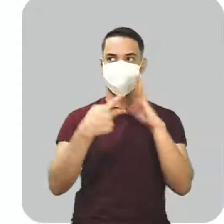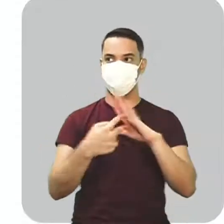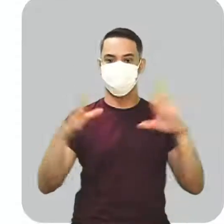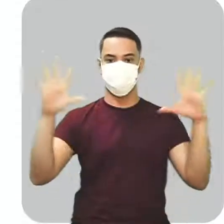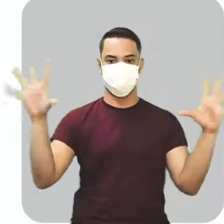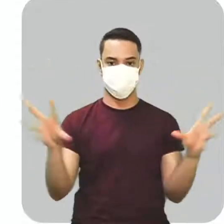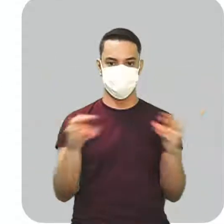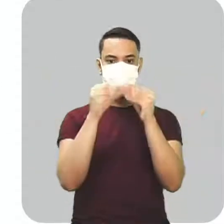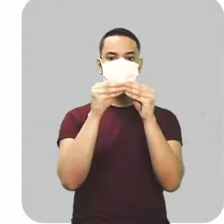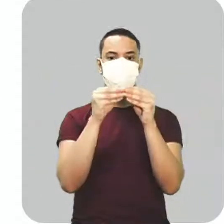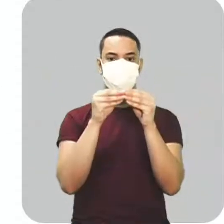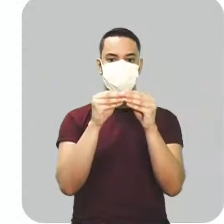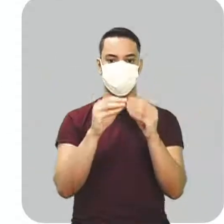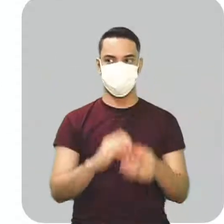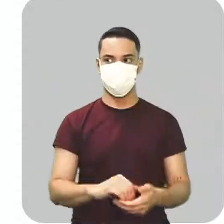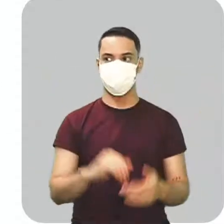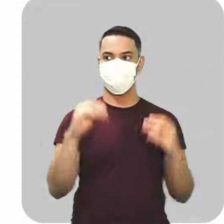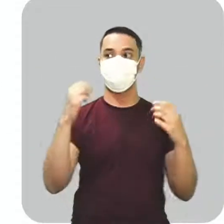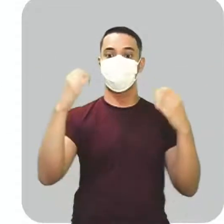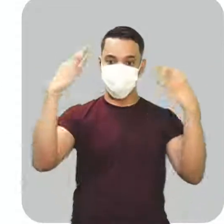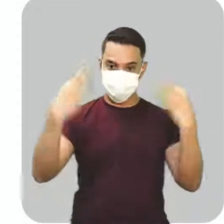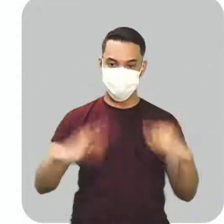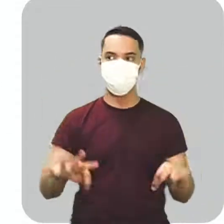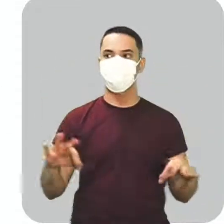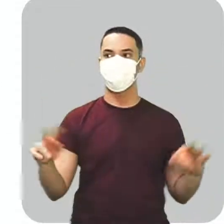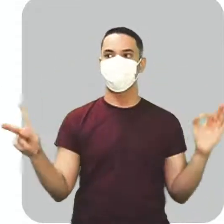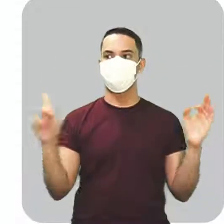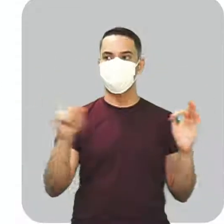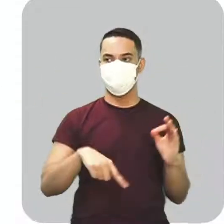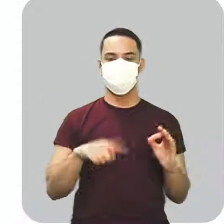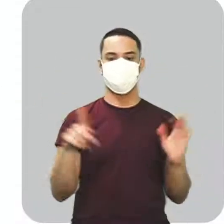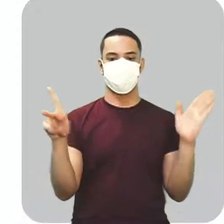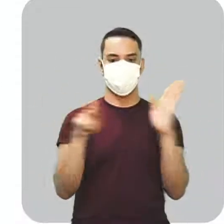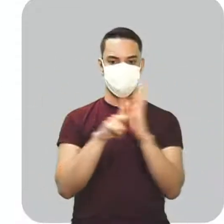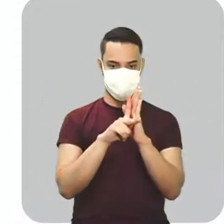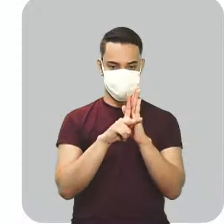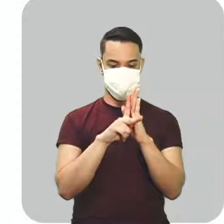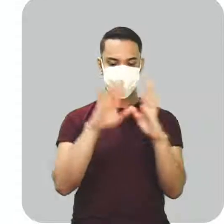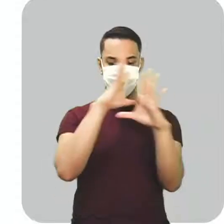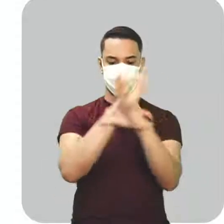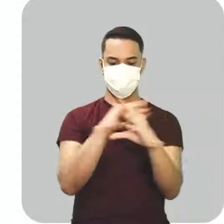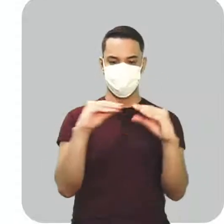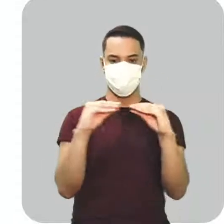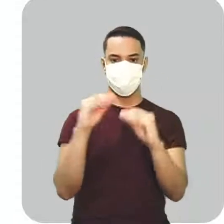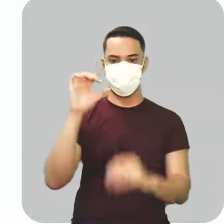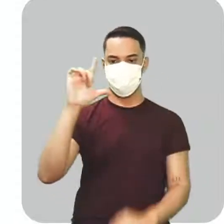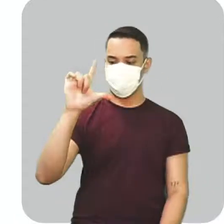conclusiva. Oração conclusiva, né? É um período composto, né?